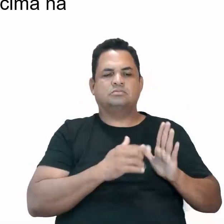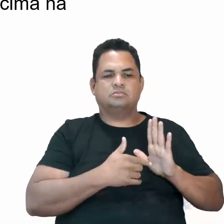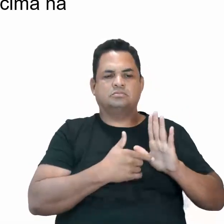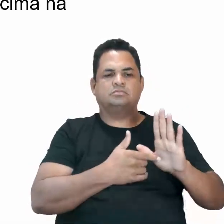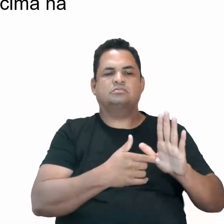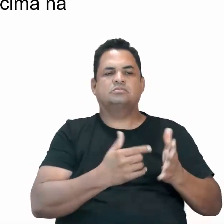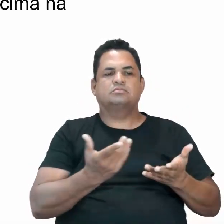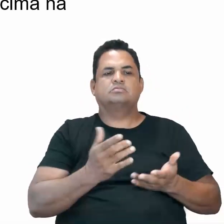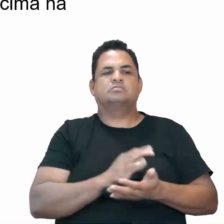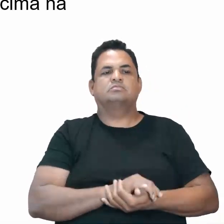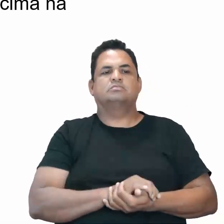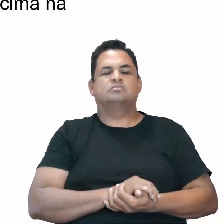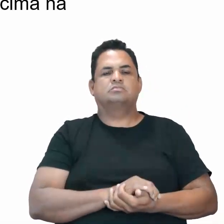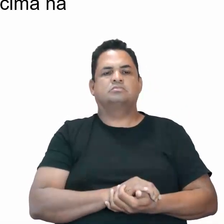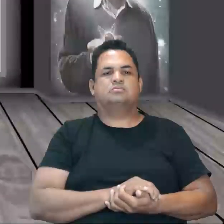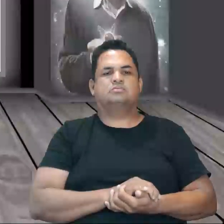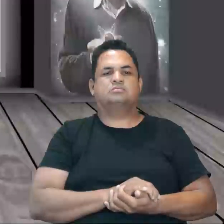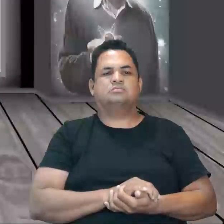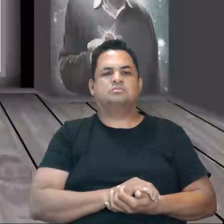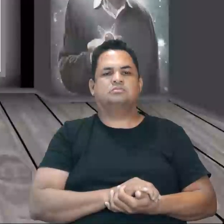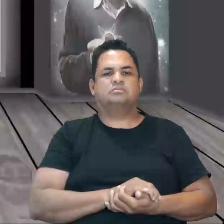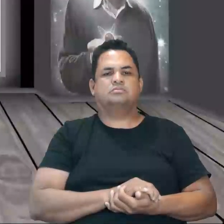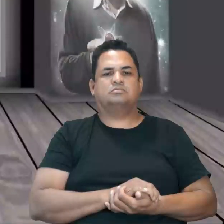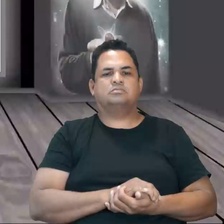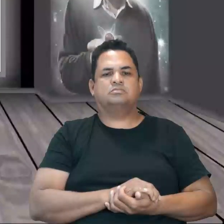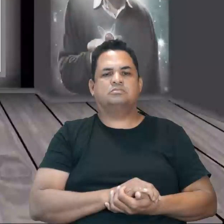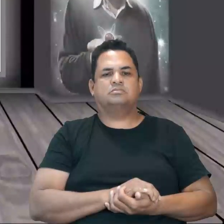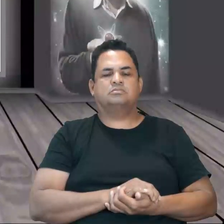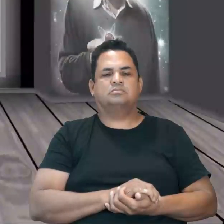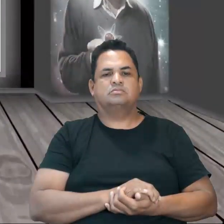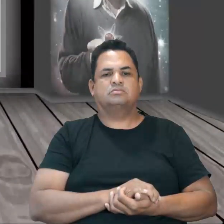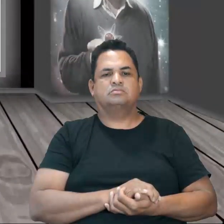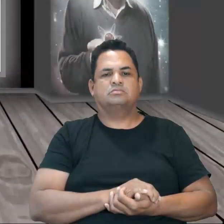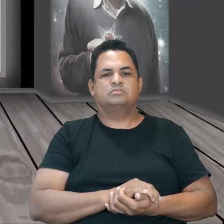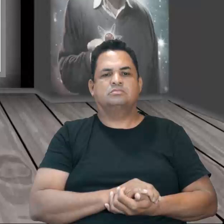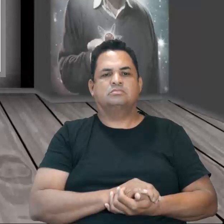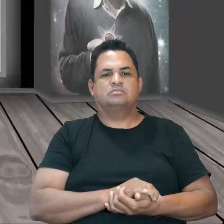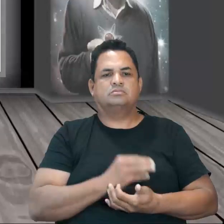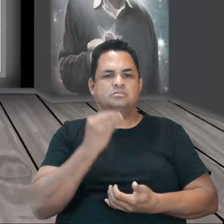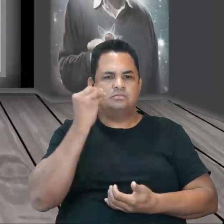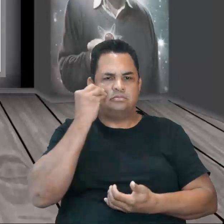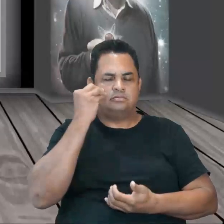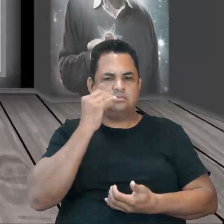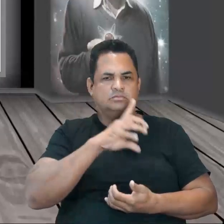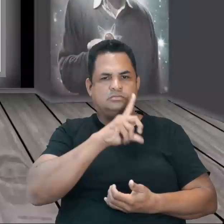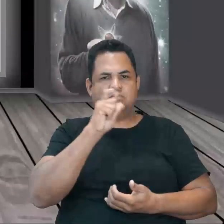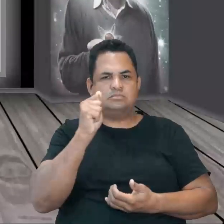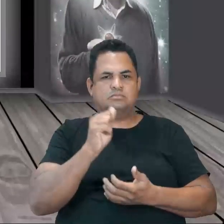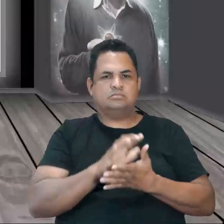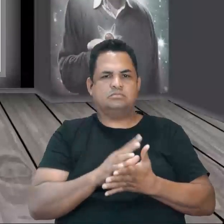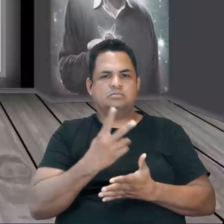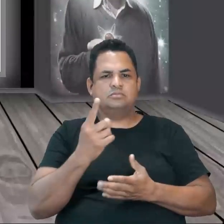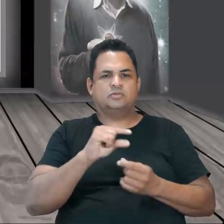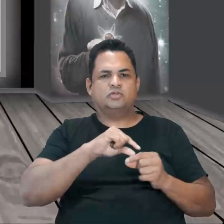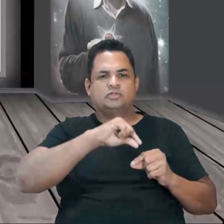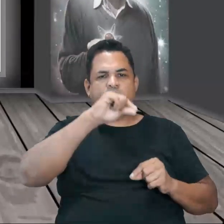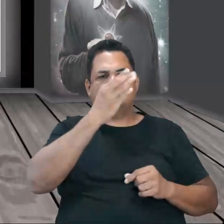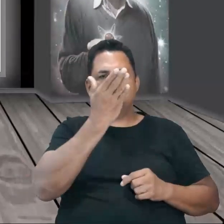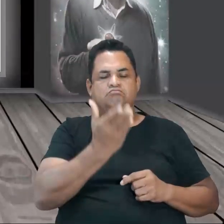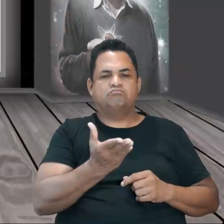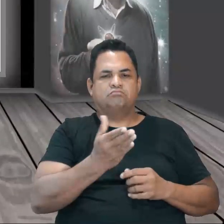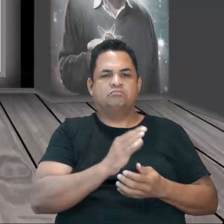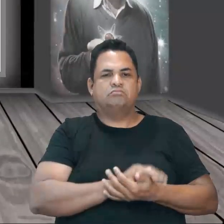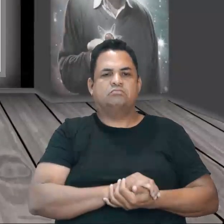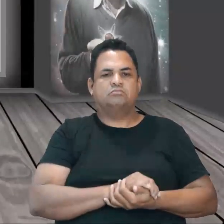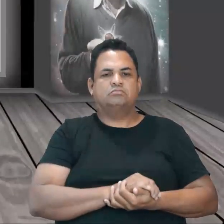Então, pessoal, olha só. Aqui vocês vão ter o experimento do dia. É 2 canudinhos, né? Aqui, ó, bem